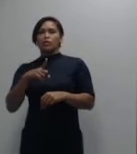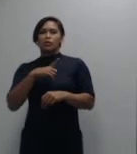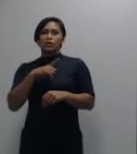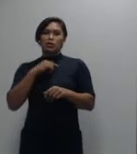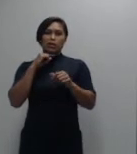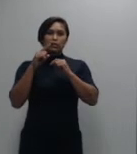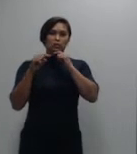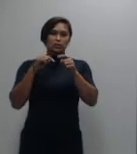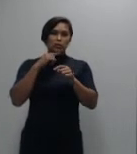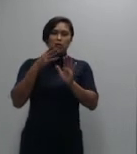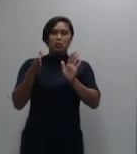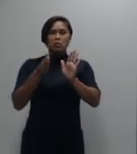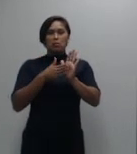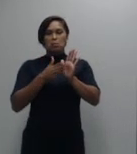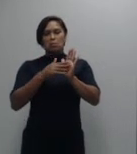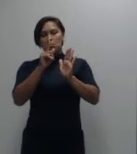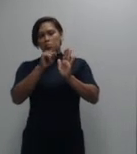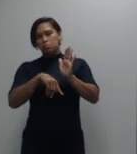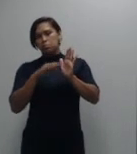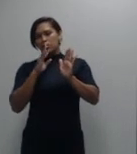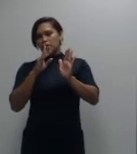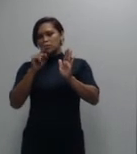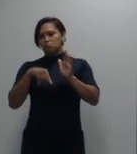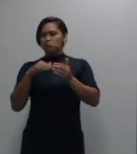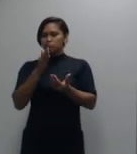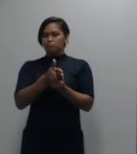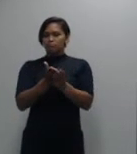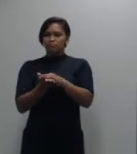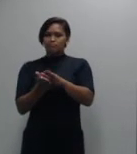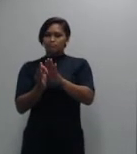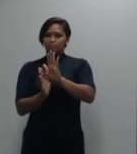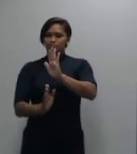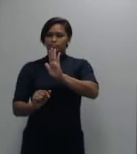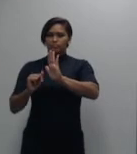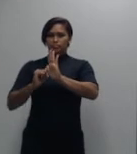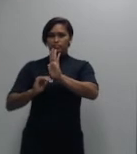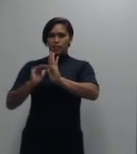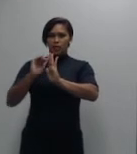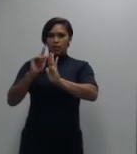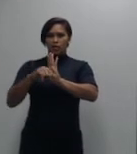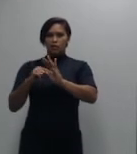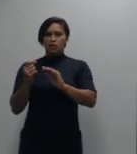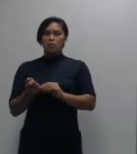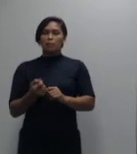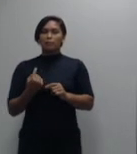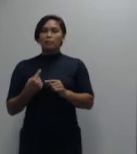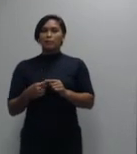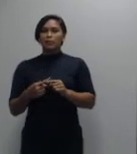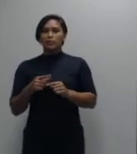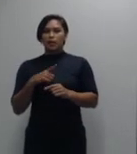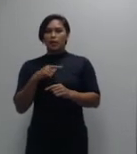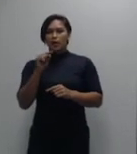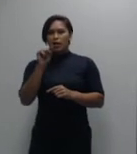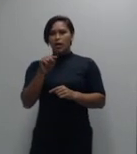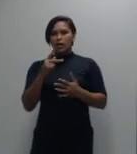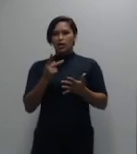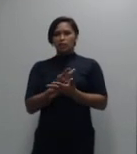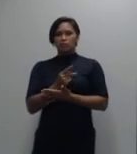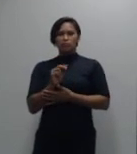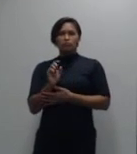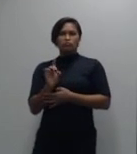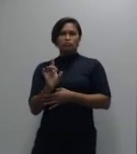dúvidas sobre o próprio conhecimento destes embargos de divergência umas 10 que a questão não é